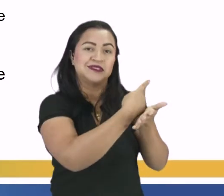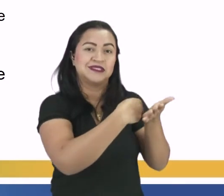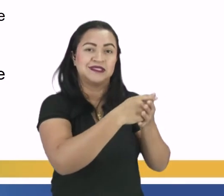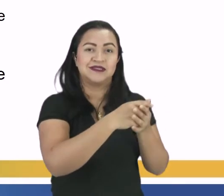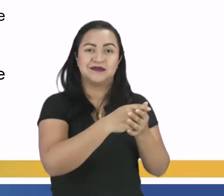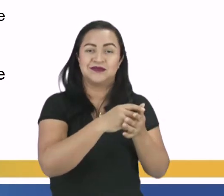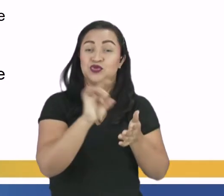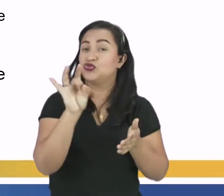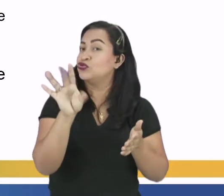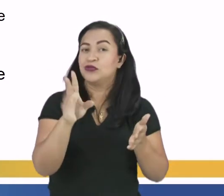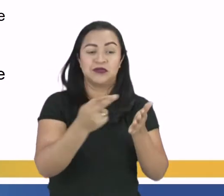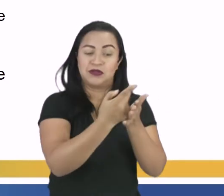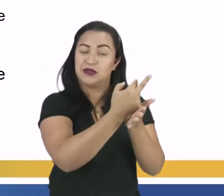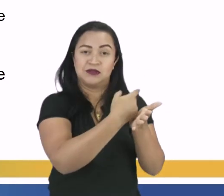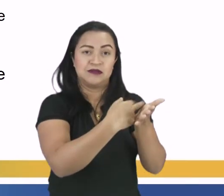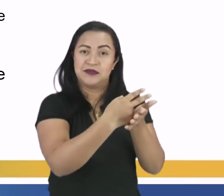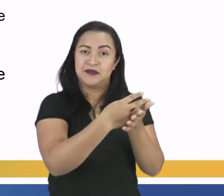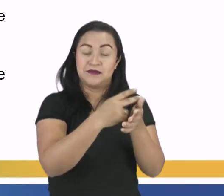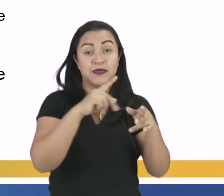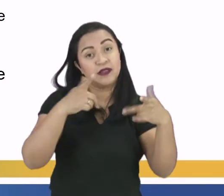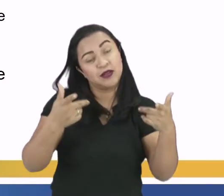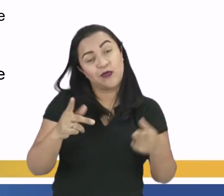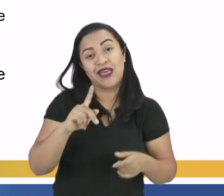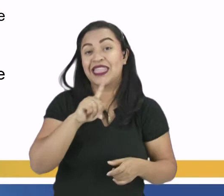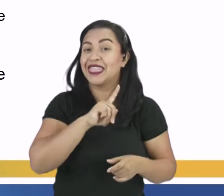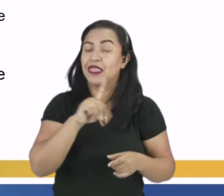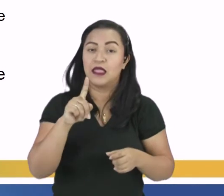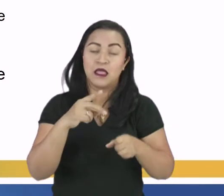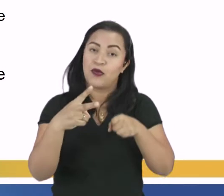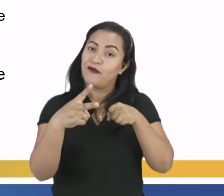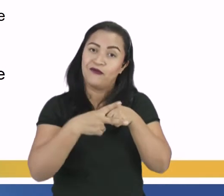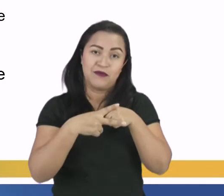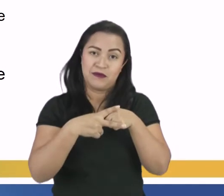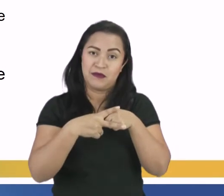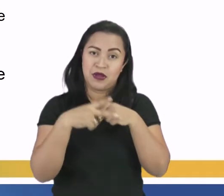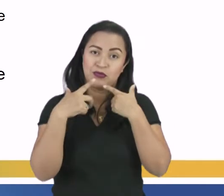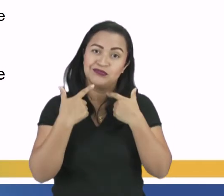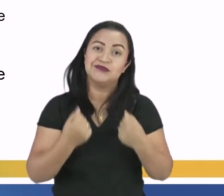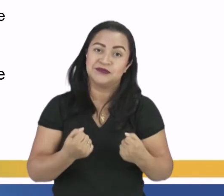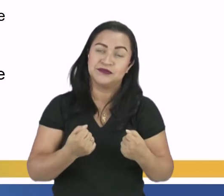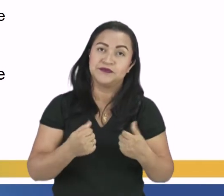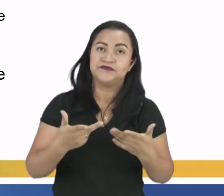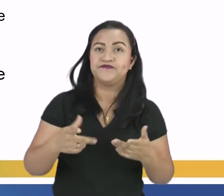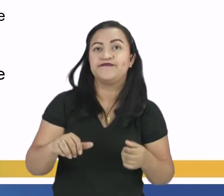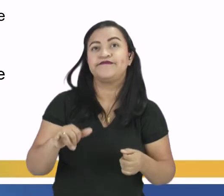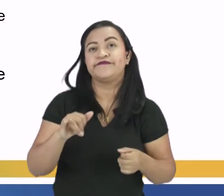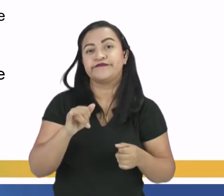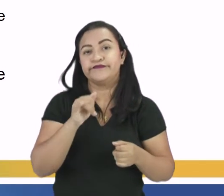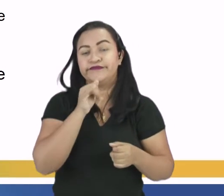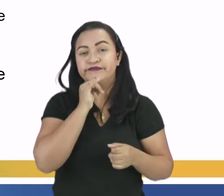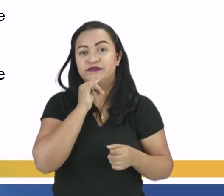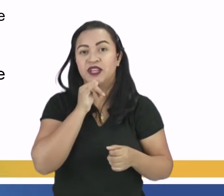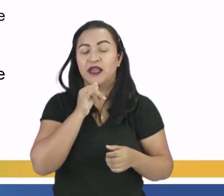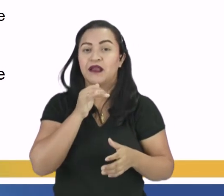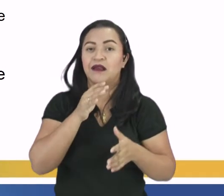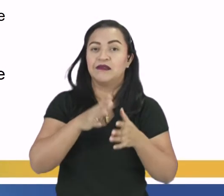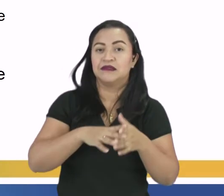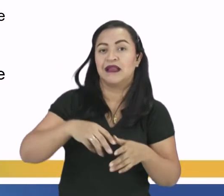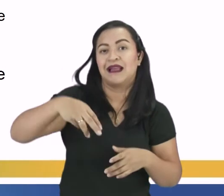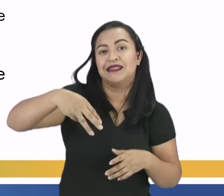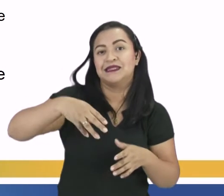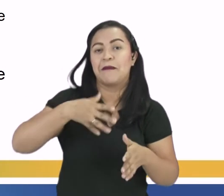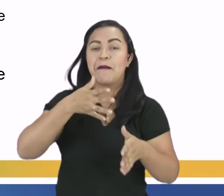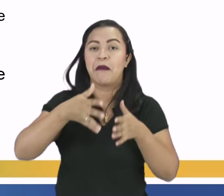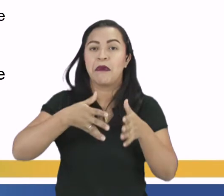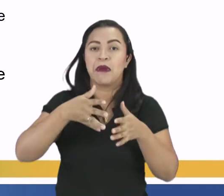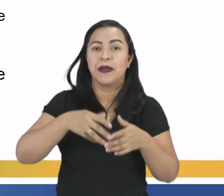verbal, certo? Então, exemplos de linguagens não verbal, nós temos as mímicas, os desenhos, as